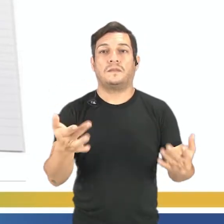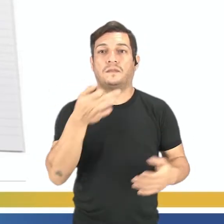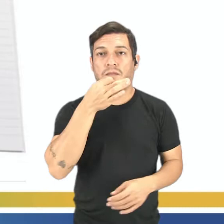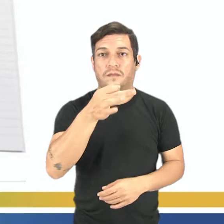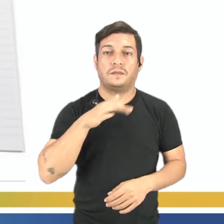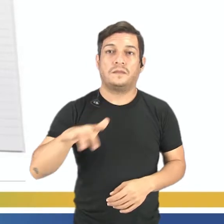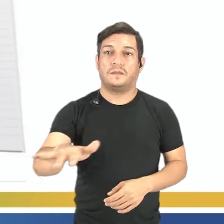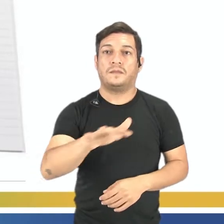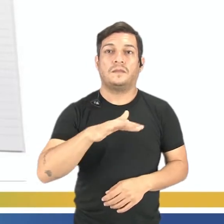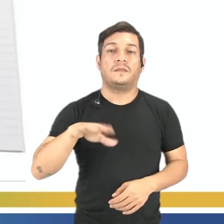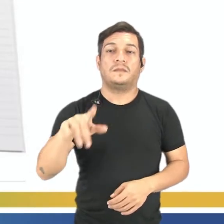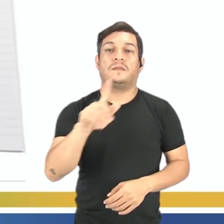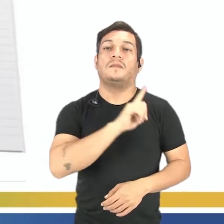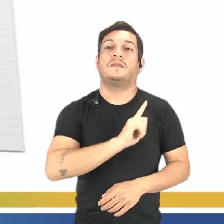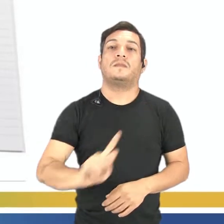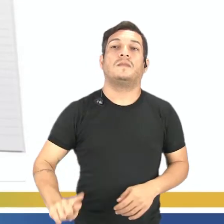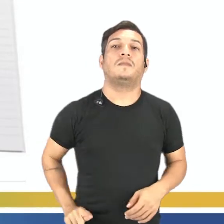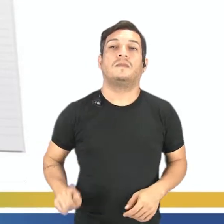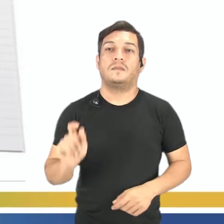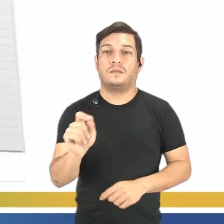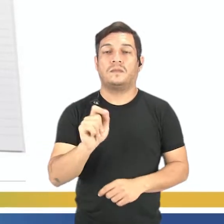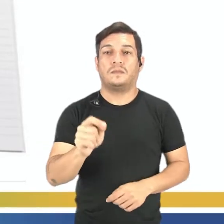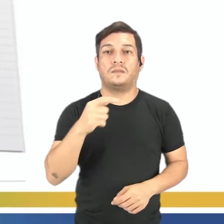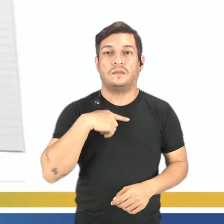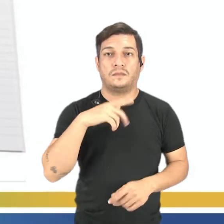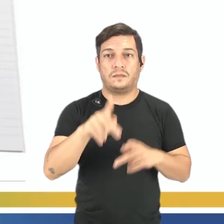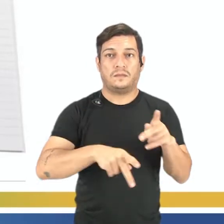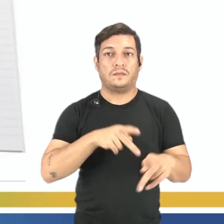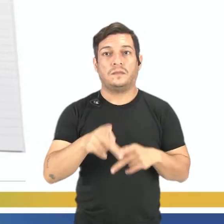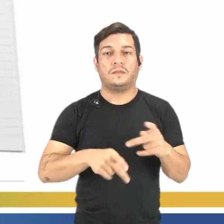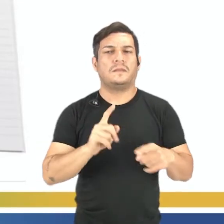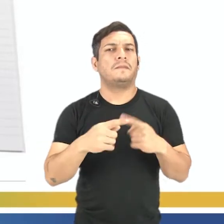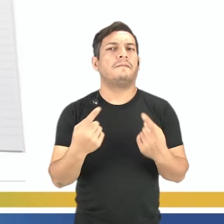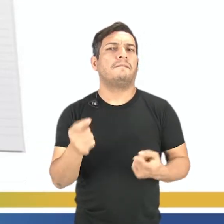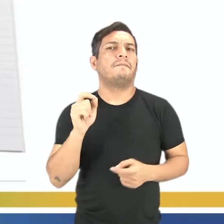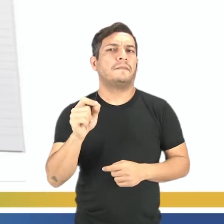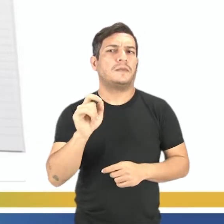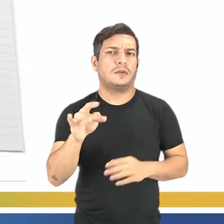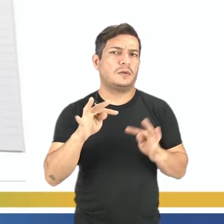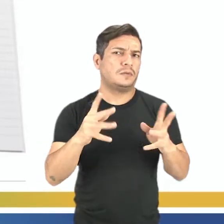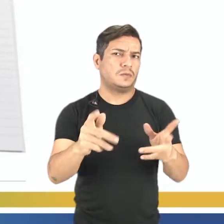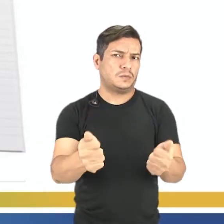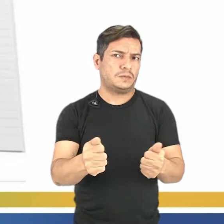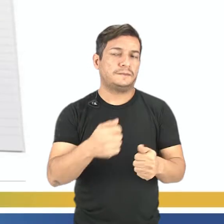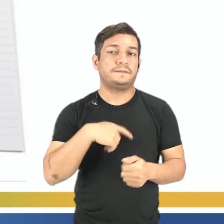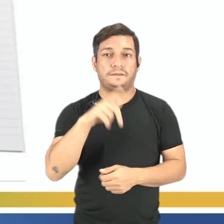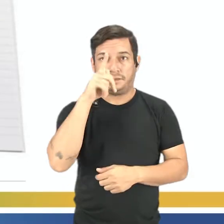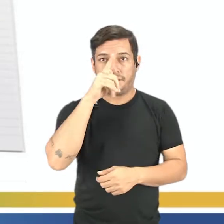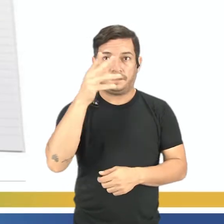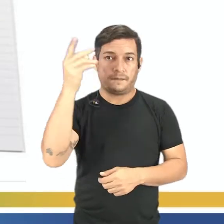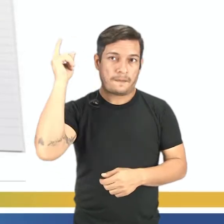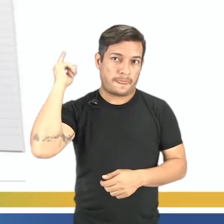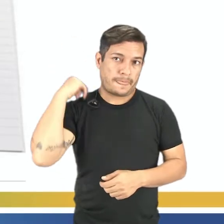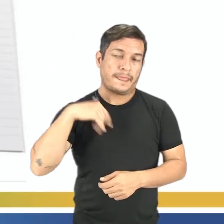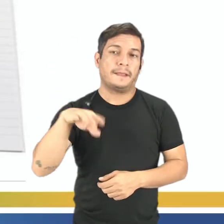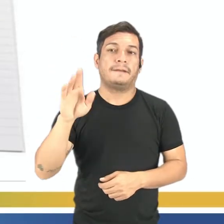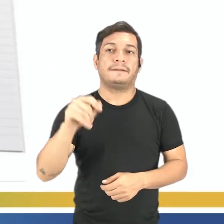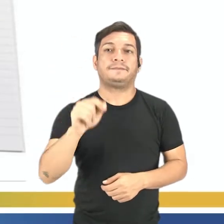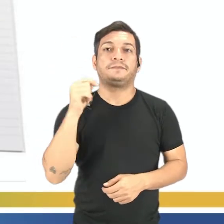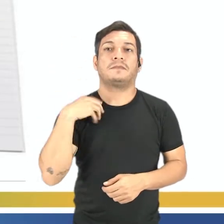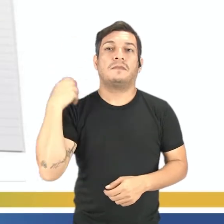o governo exercido pelo povo, mas é exercido por todo mundo? Na Grécia Antiga, a democracia,